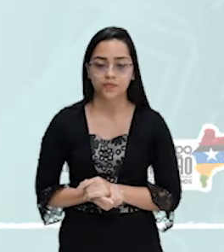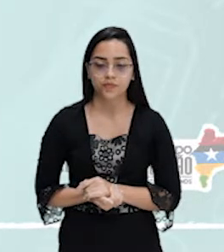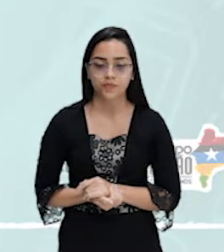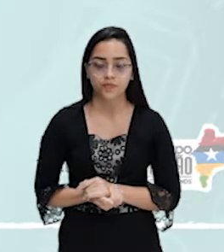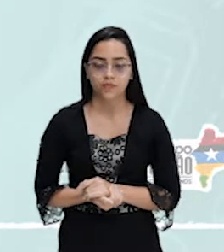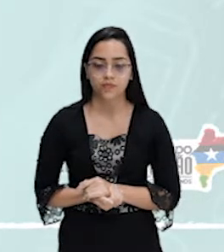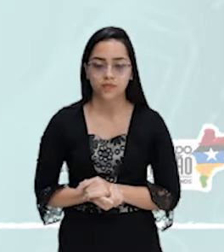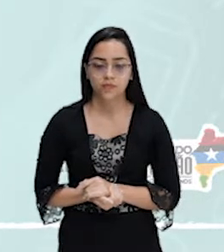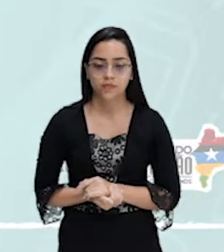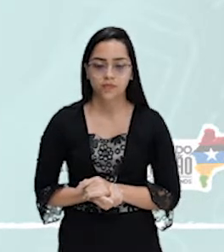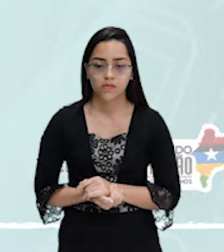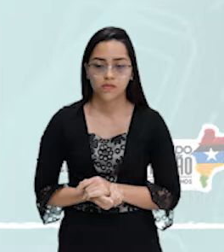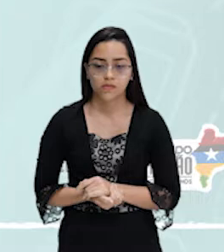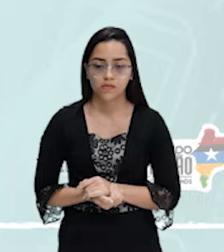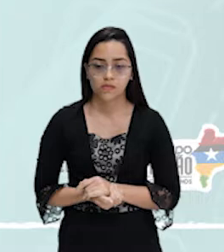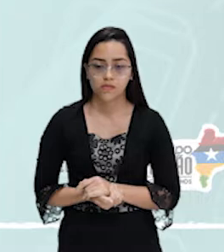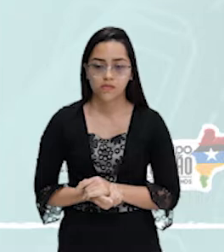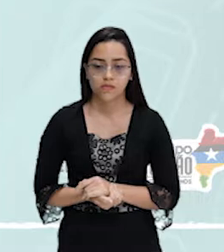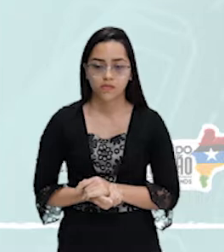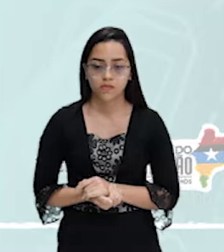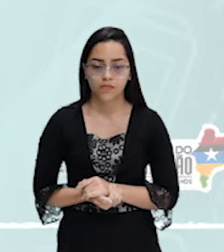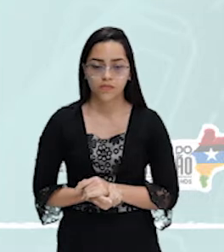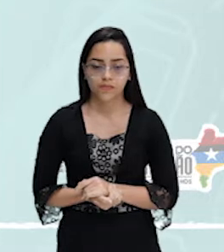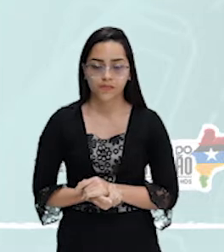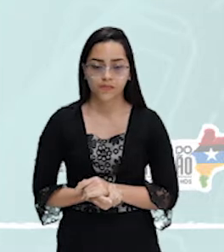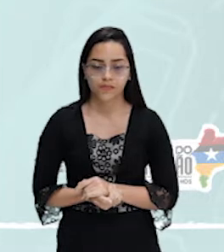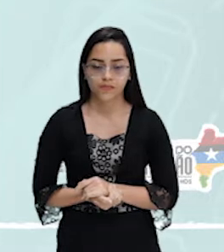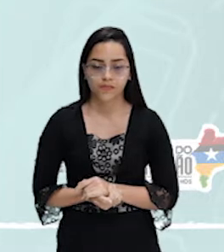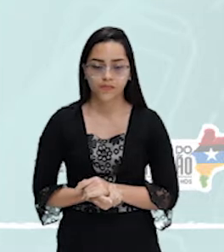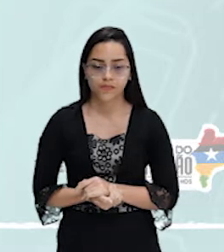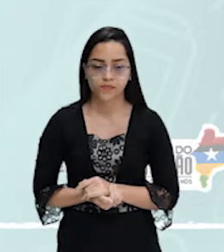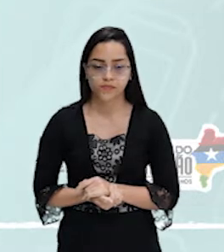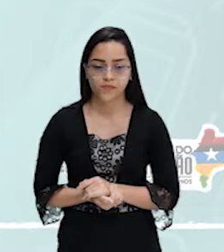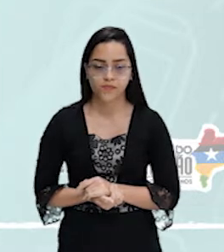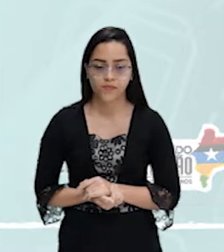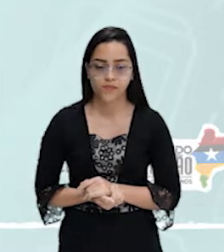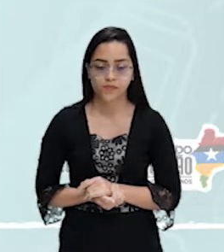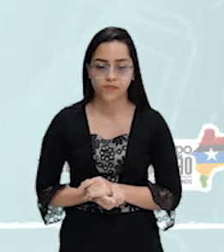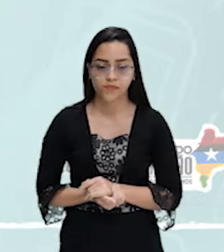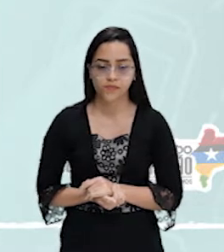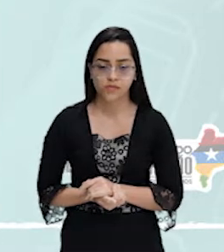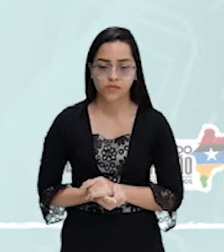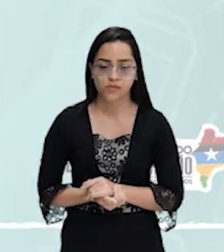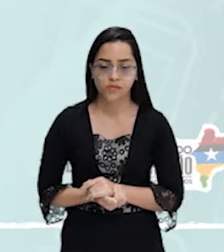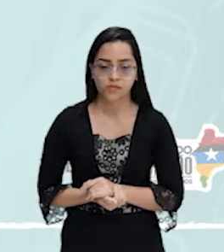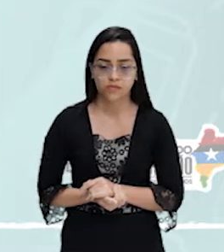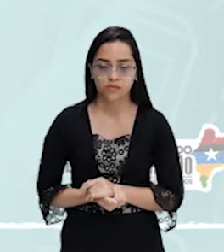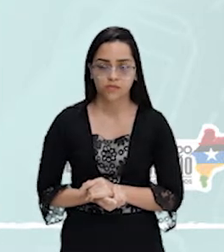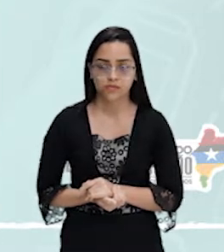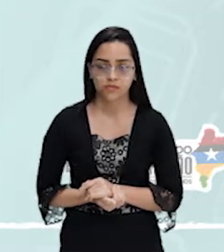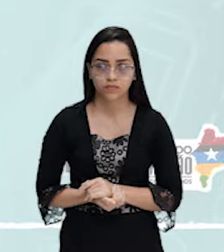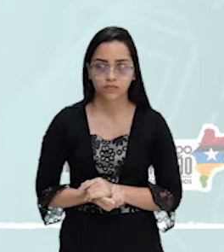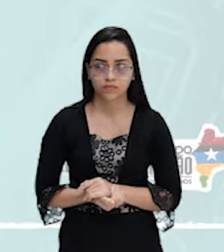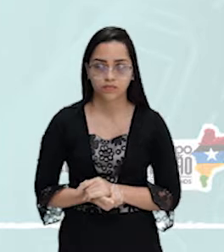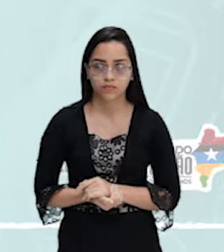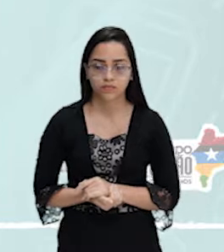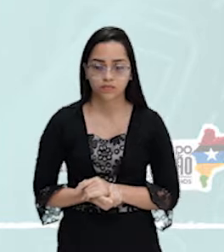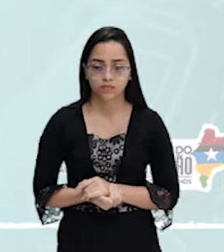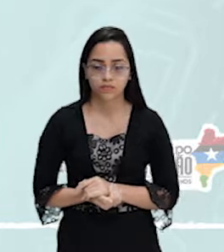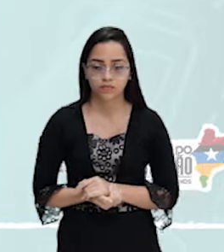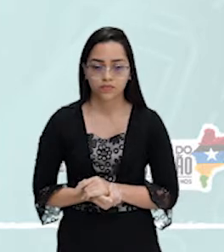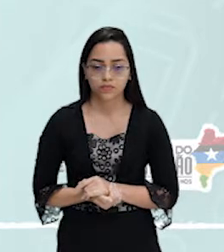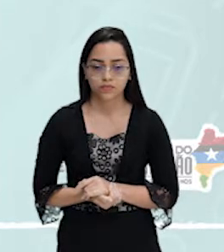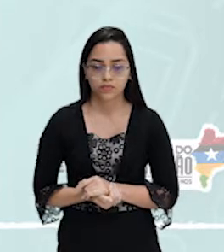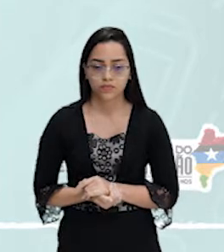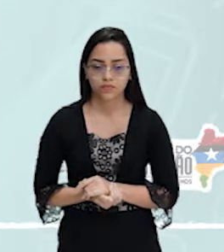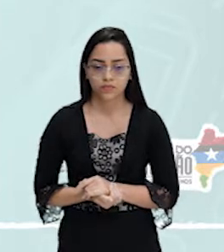certo? A sua crosta, manto e núcleo são distintos em termos